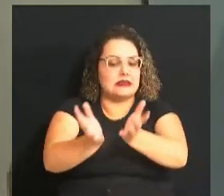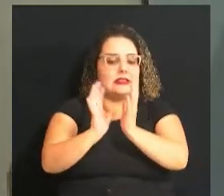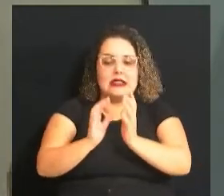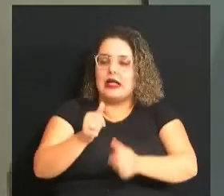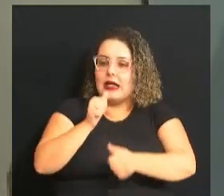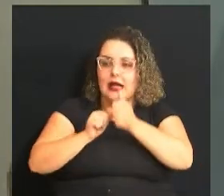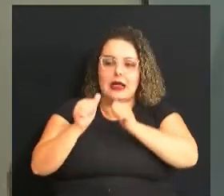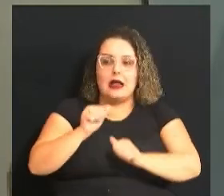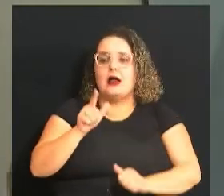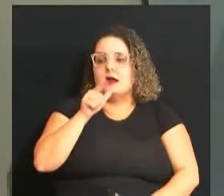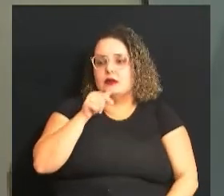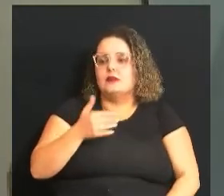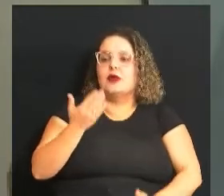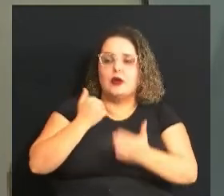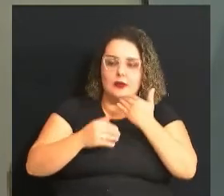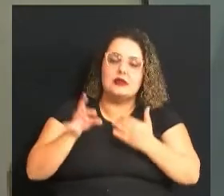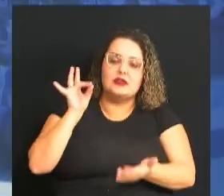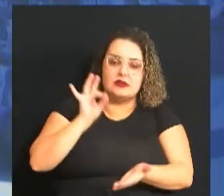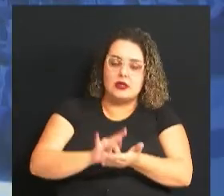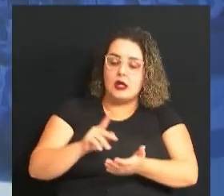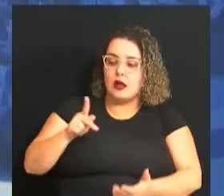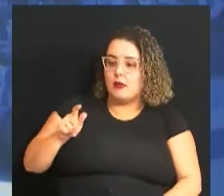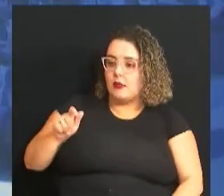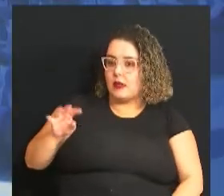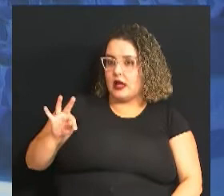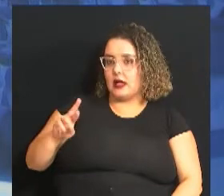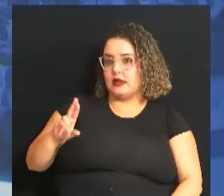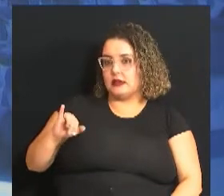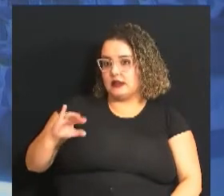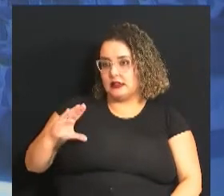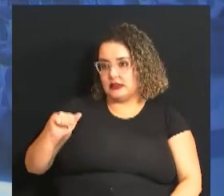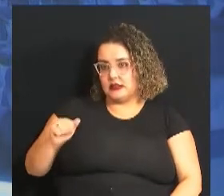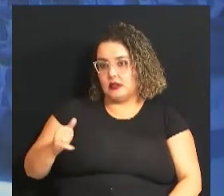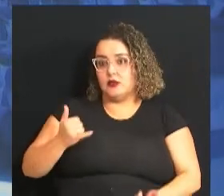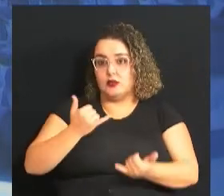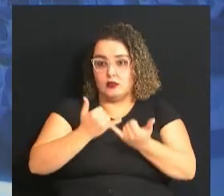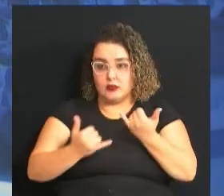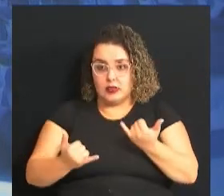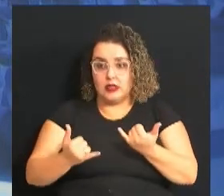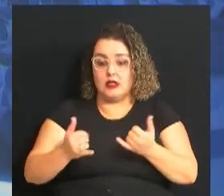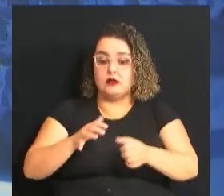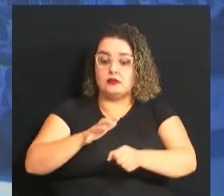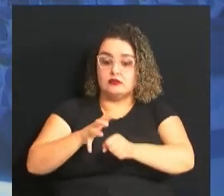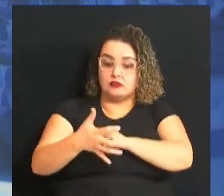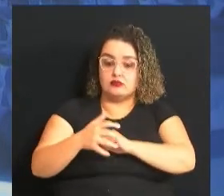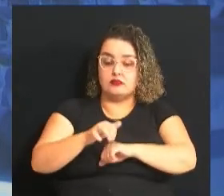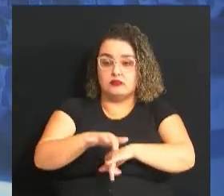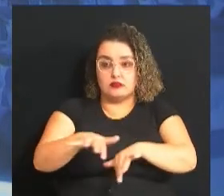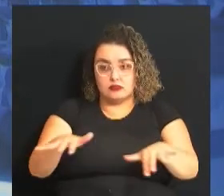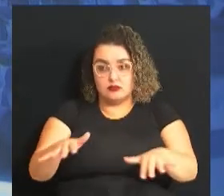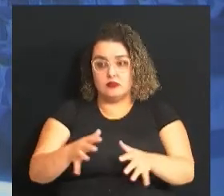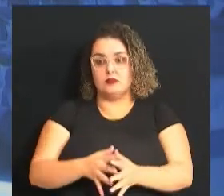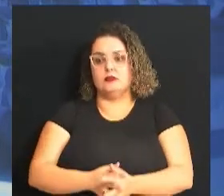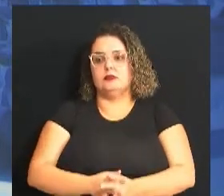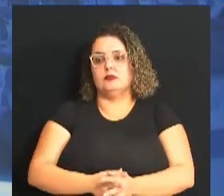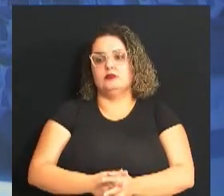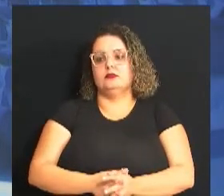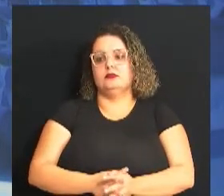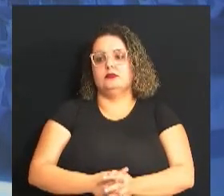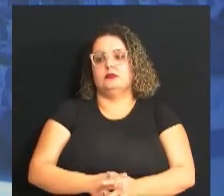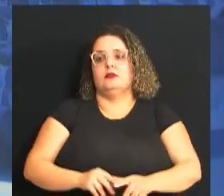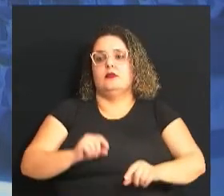e comida de verdade. E Patrícia, a gente está aí ainda no meio, né, de uma pandemia de Covid-19. Quem